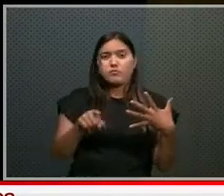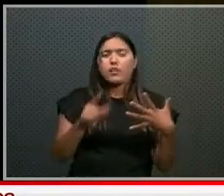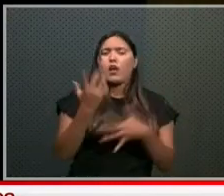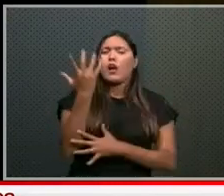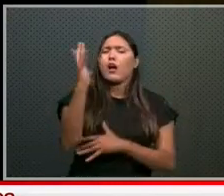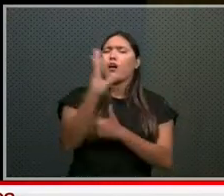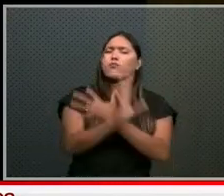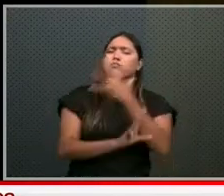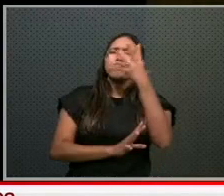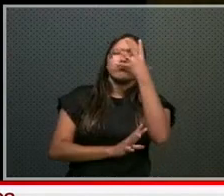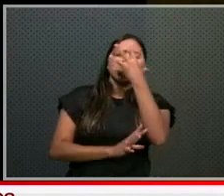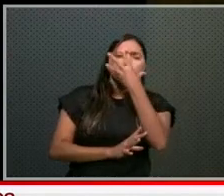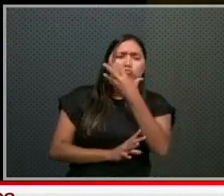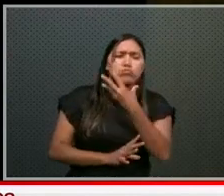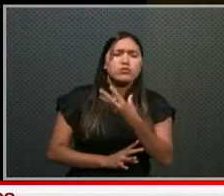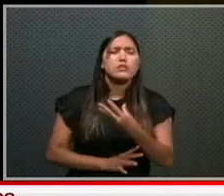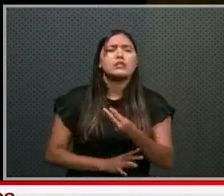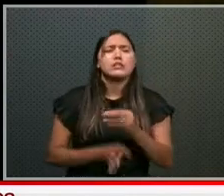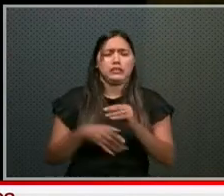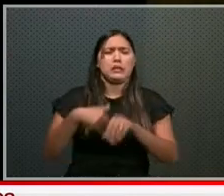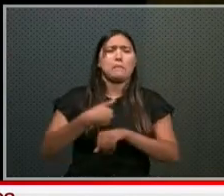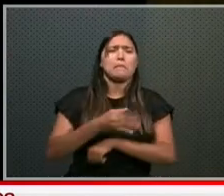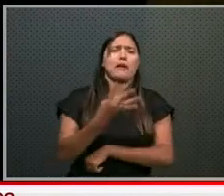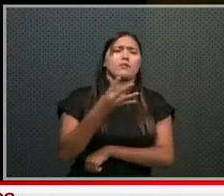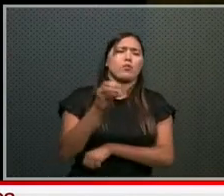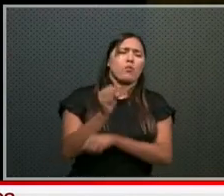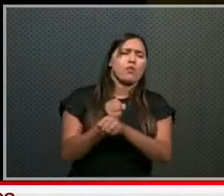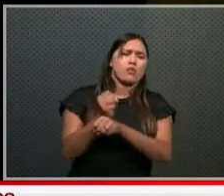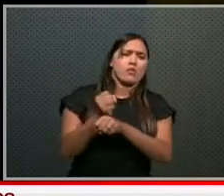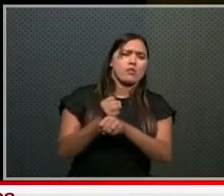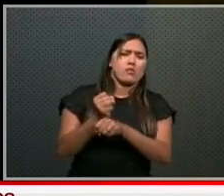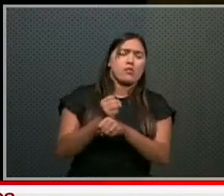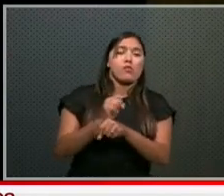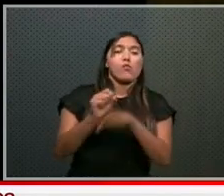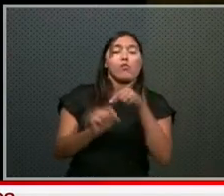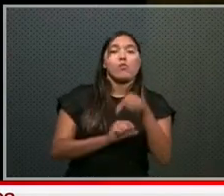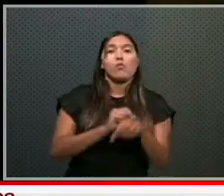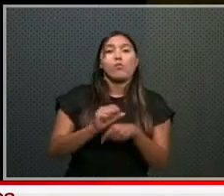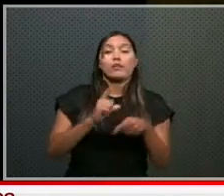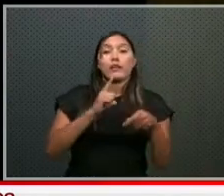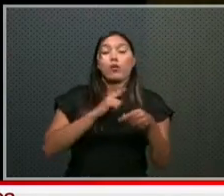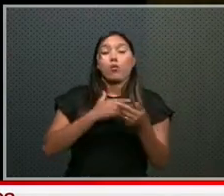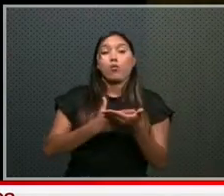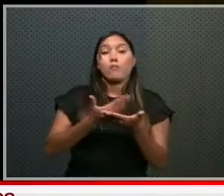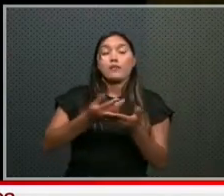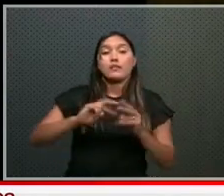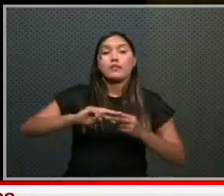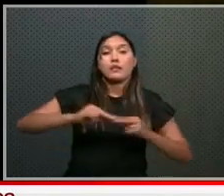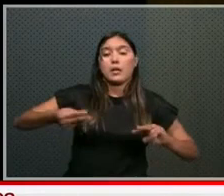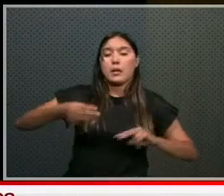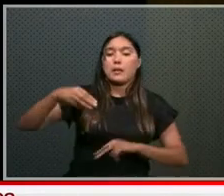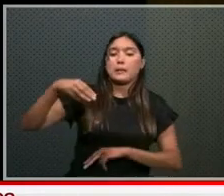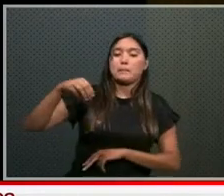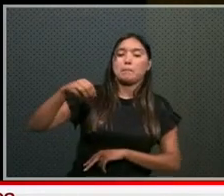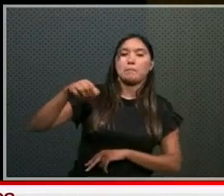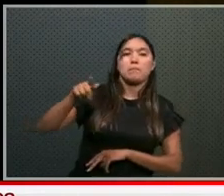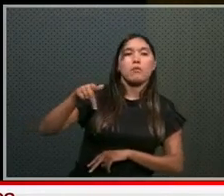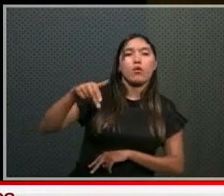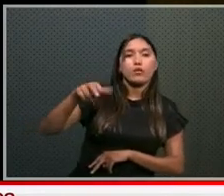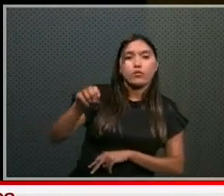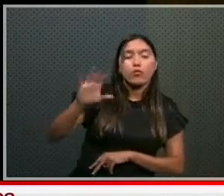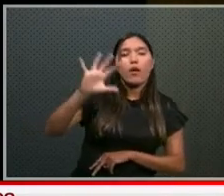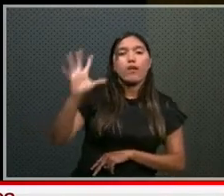lindas com um pouco mais de 40 anos elas representam a introdução da genética do mogno africano no Brasil